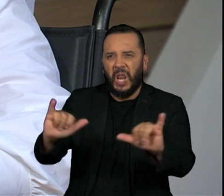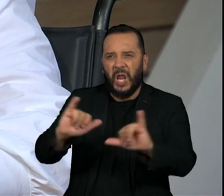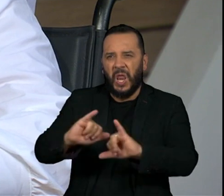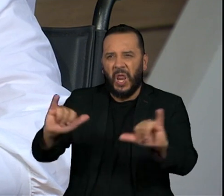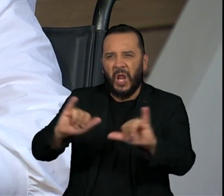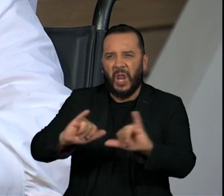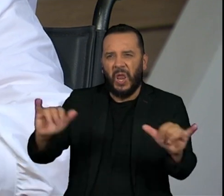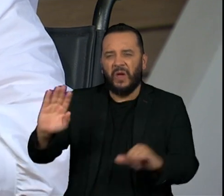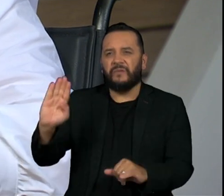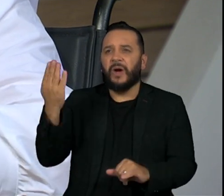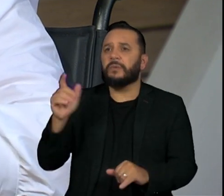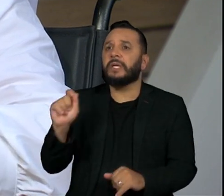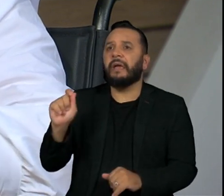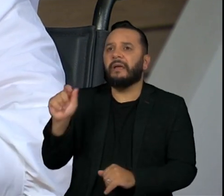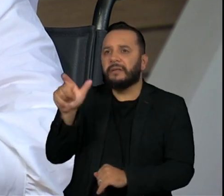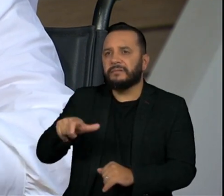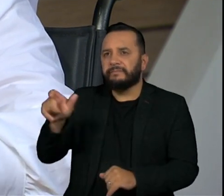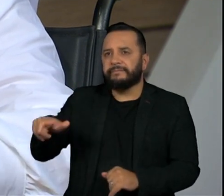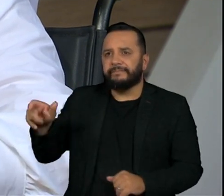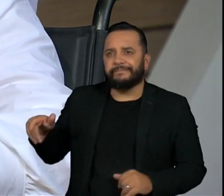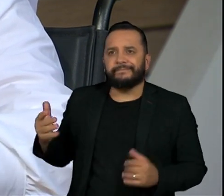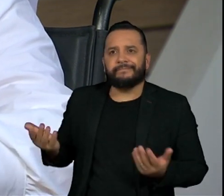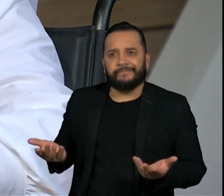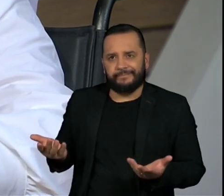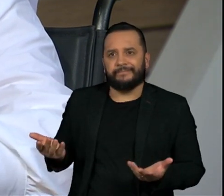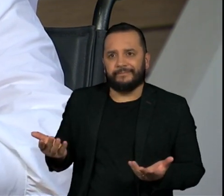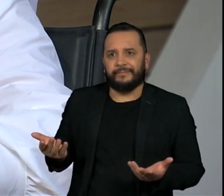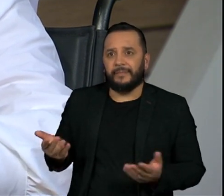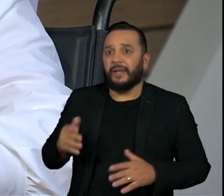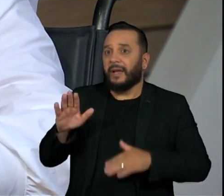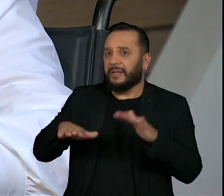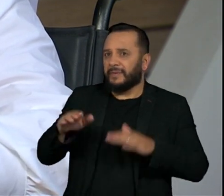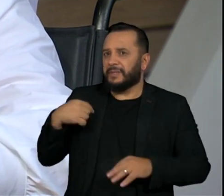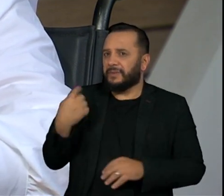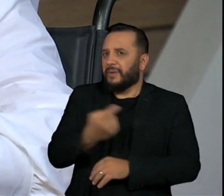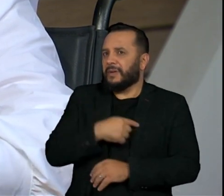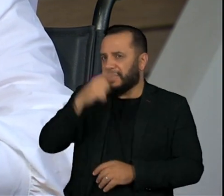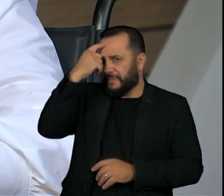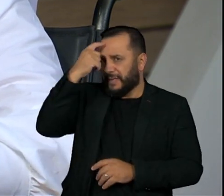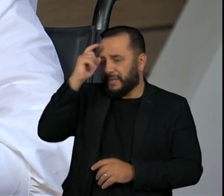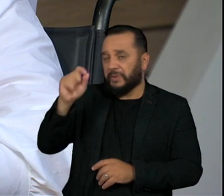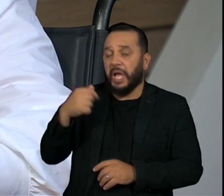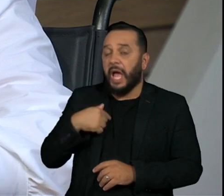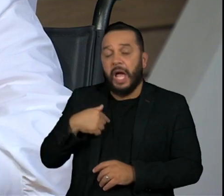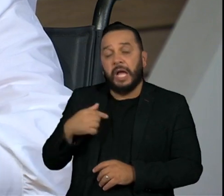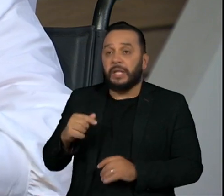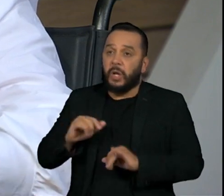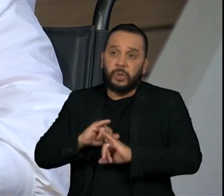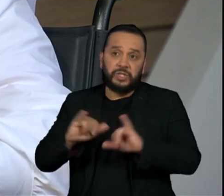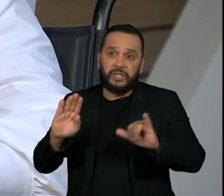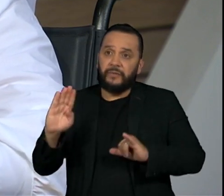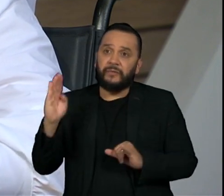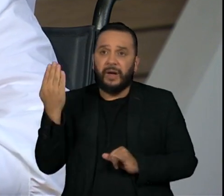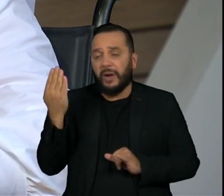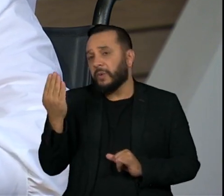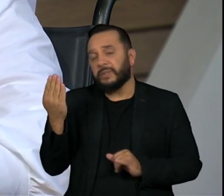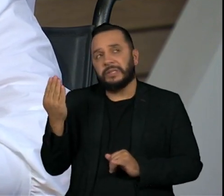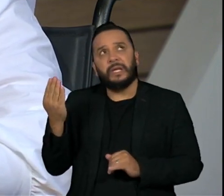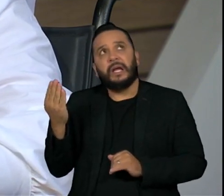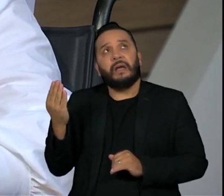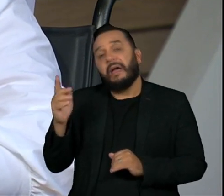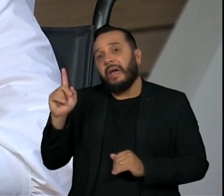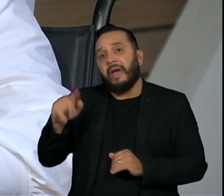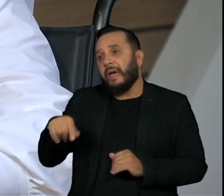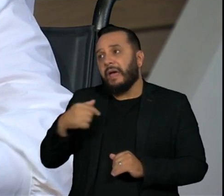informações? Então, nunca nós temos uma informação falsa que seja inocente. Ela sempre tem esse teor de